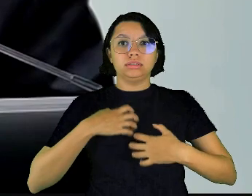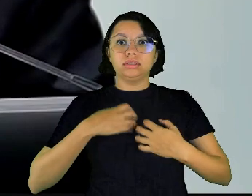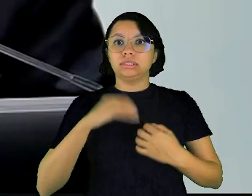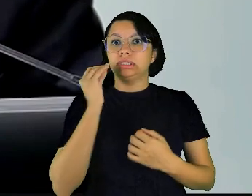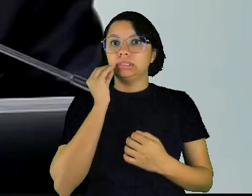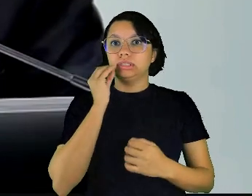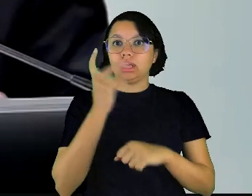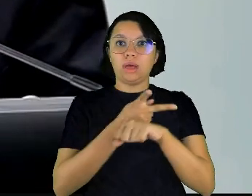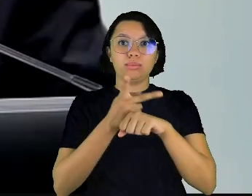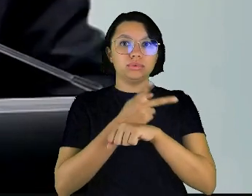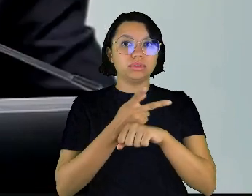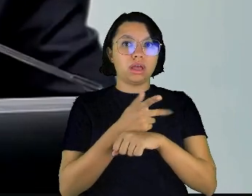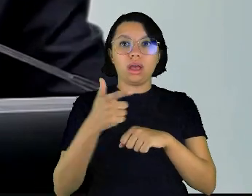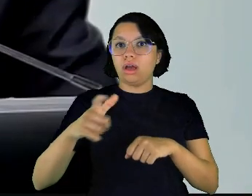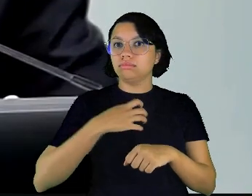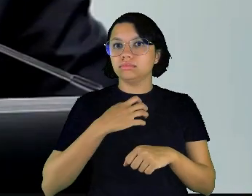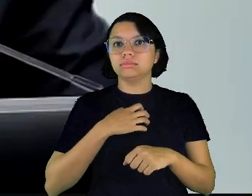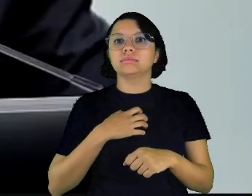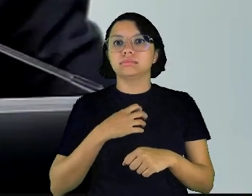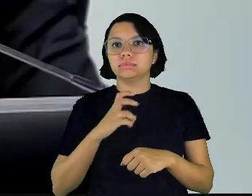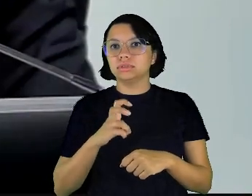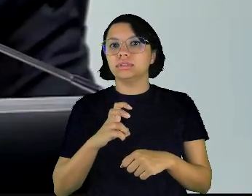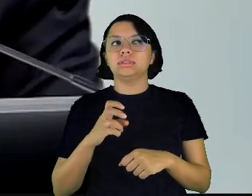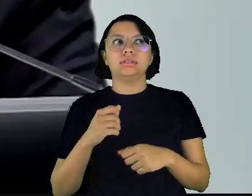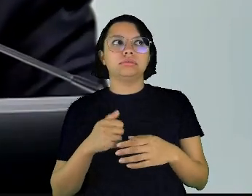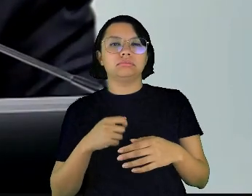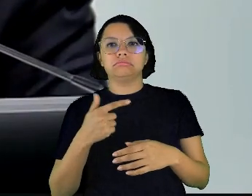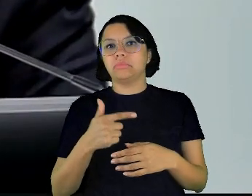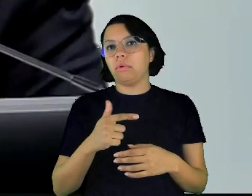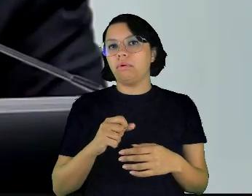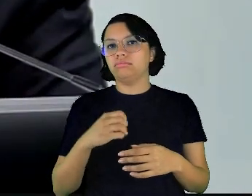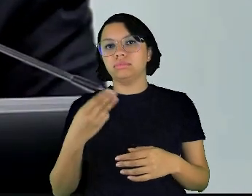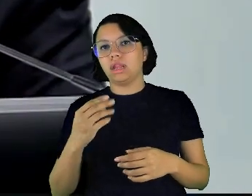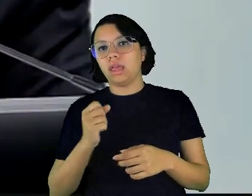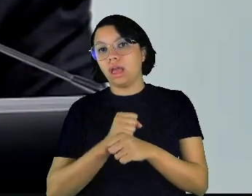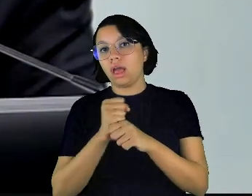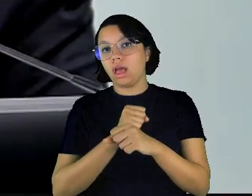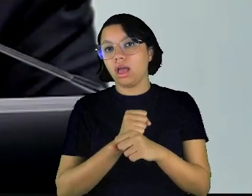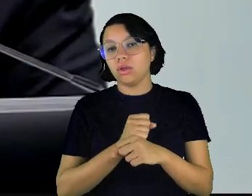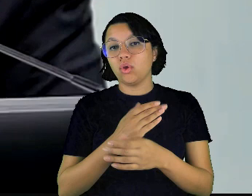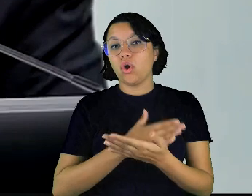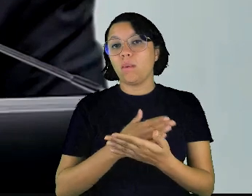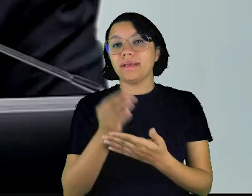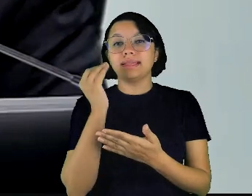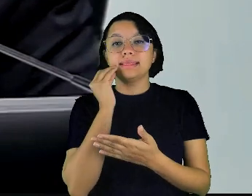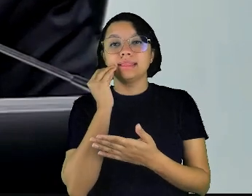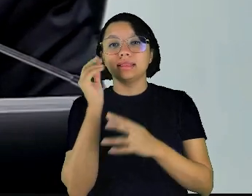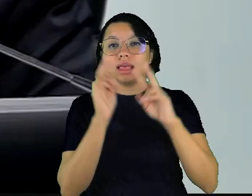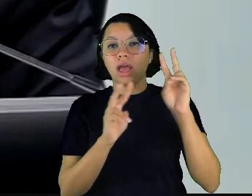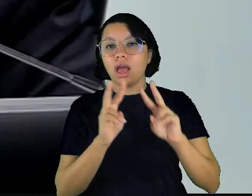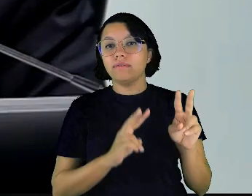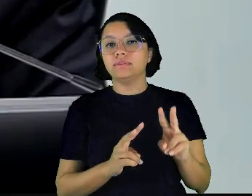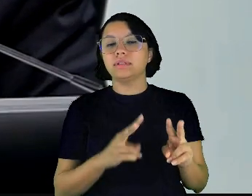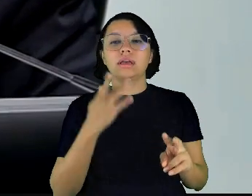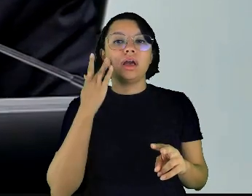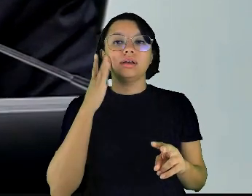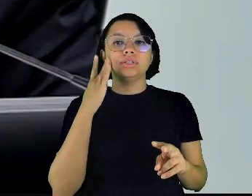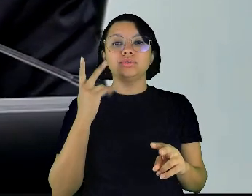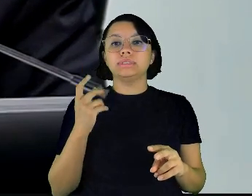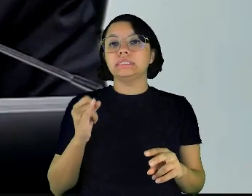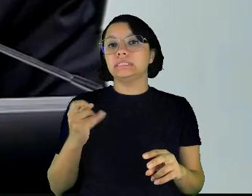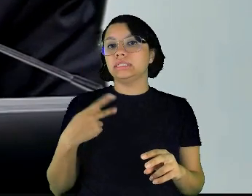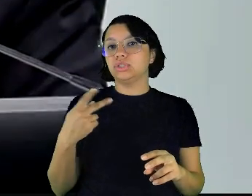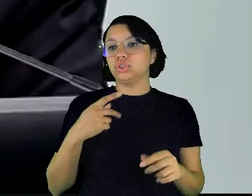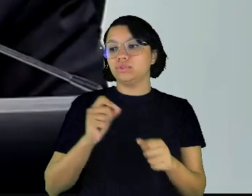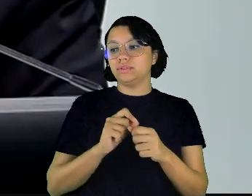todas as formas. Então, 5, 2, 3 anos, né? Aí começa, então, a tentar revisar. Então, assim, eu acho que se a gente for fazer um